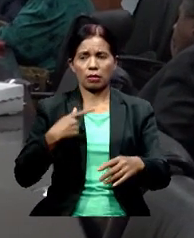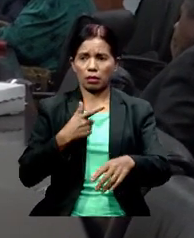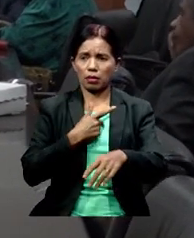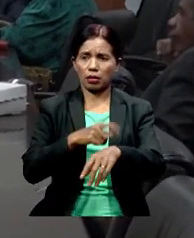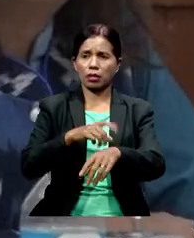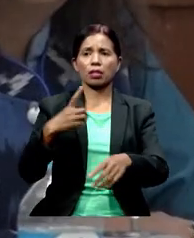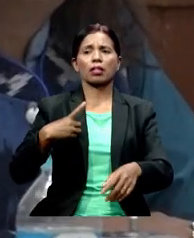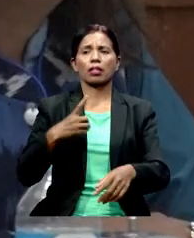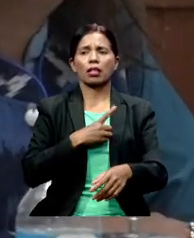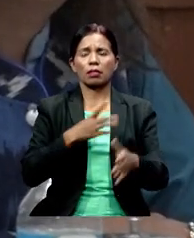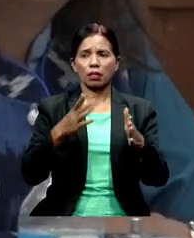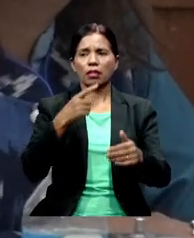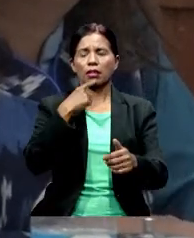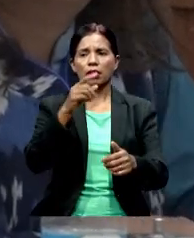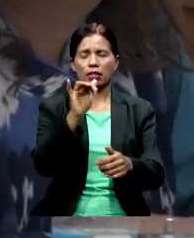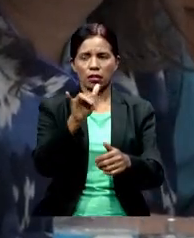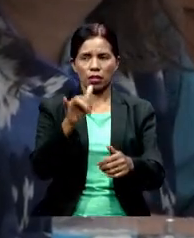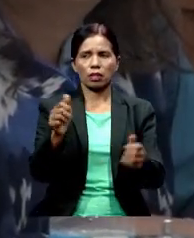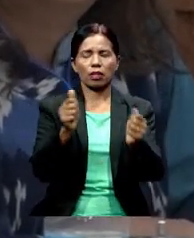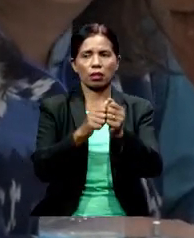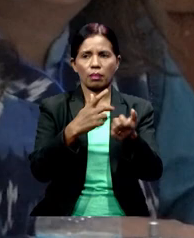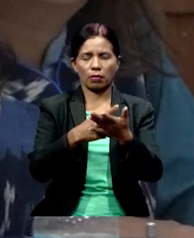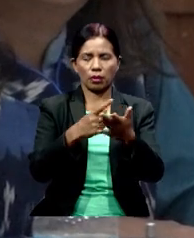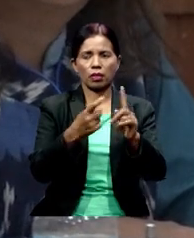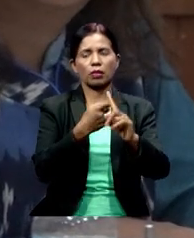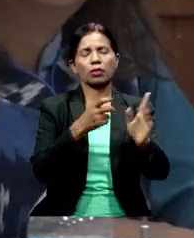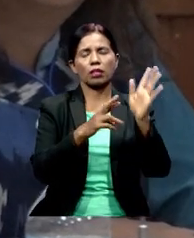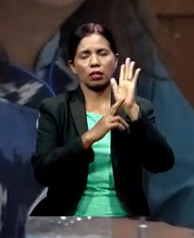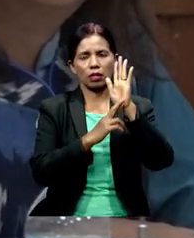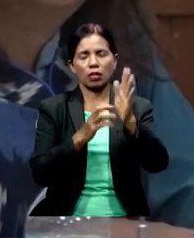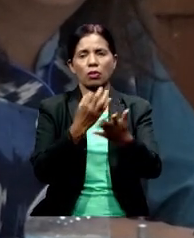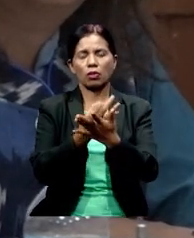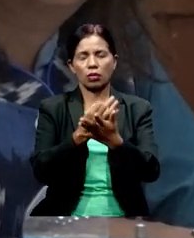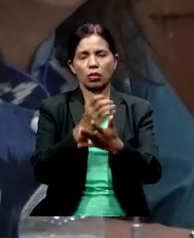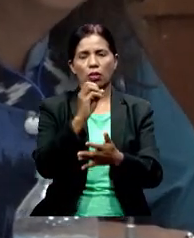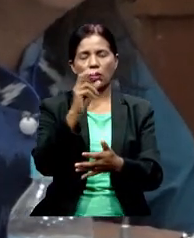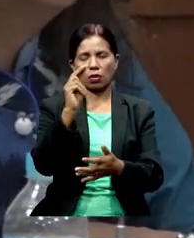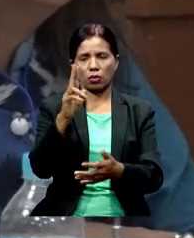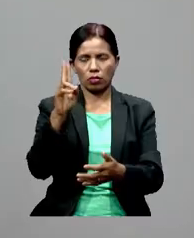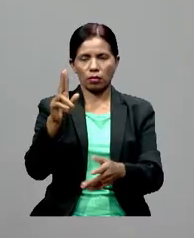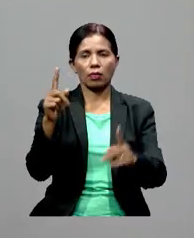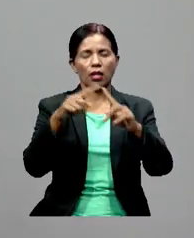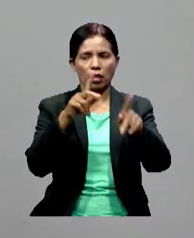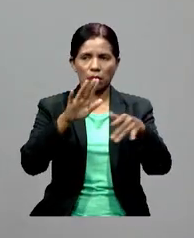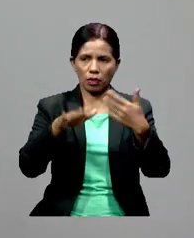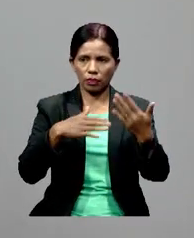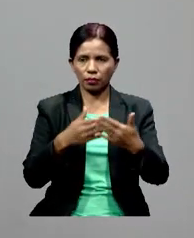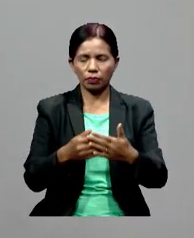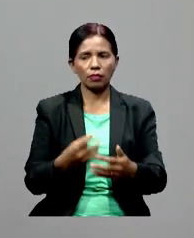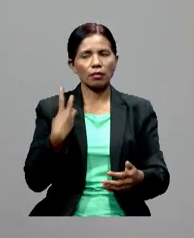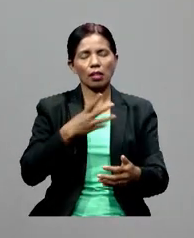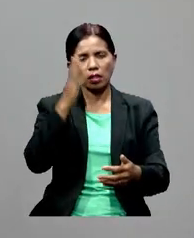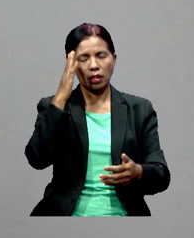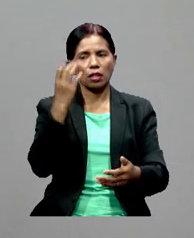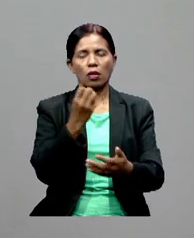deputada Cerilise dos Santos, concorda com a proposta do seu representante Fundo Nações Unidas para a População. Até que está claro que o